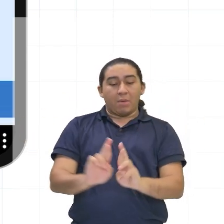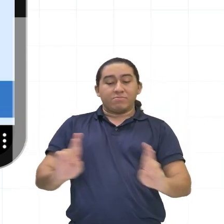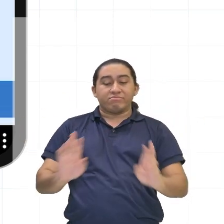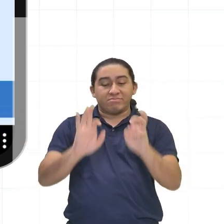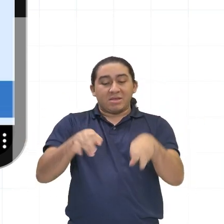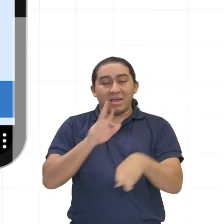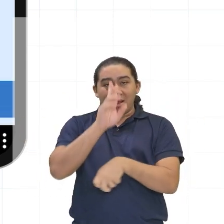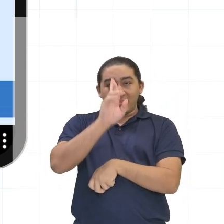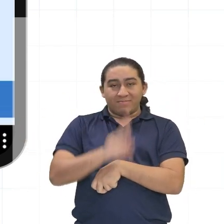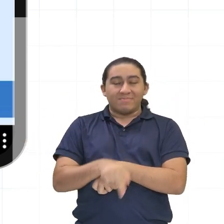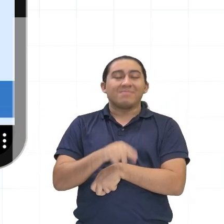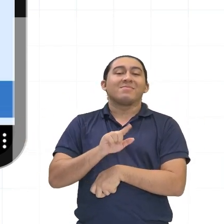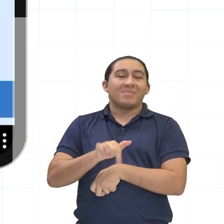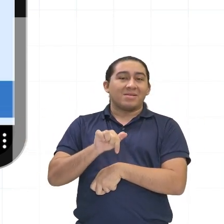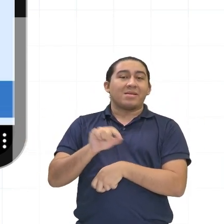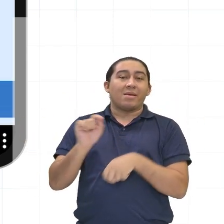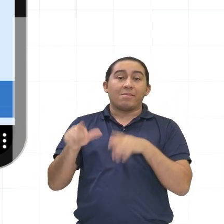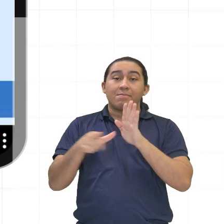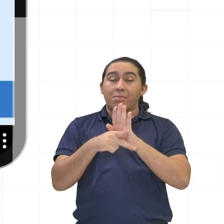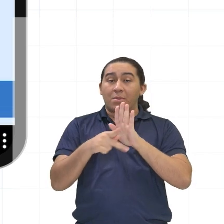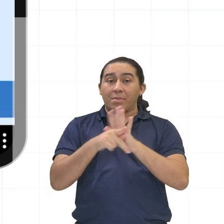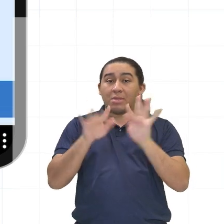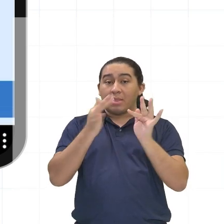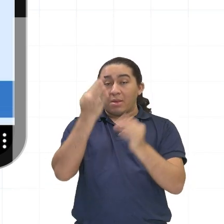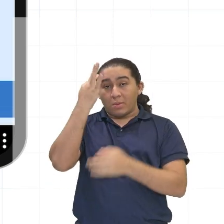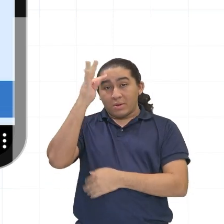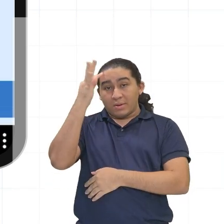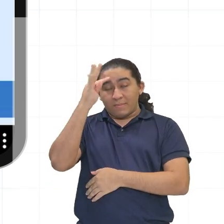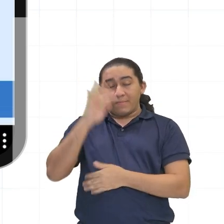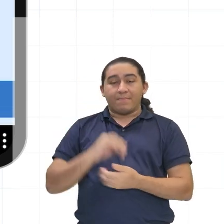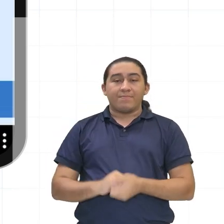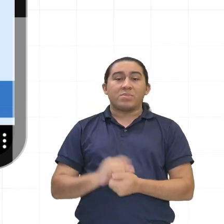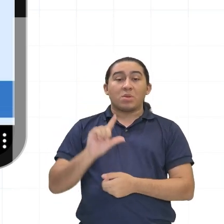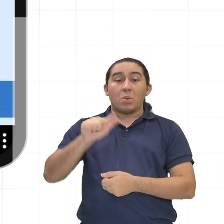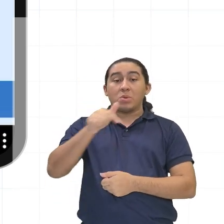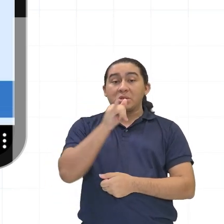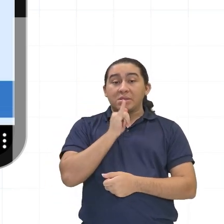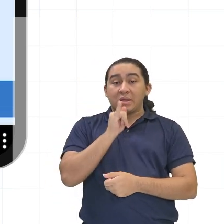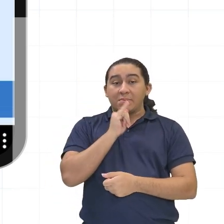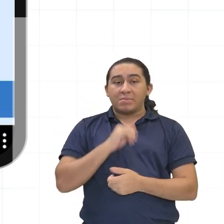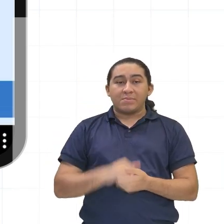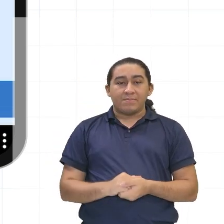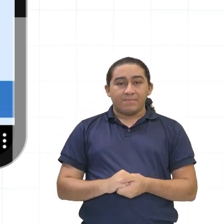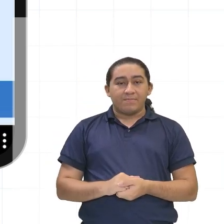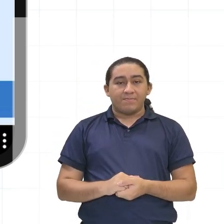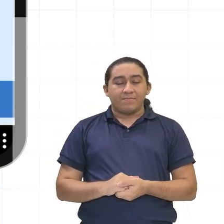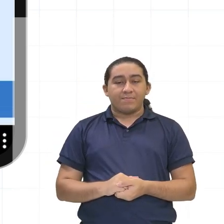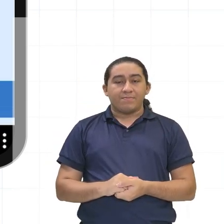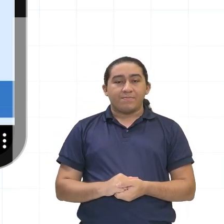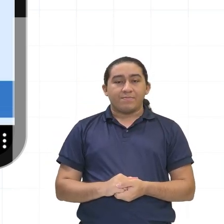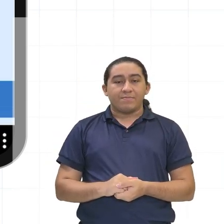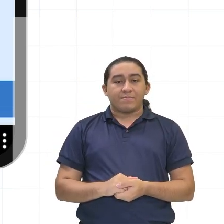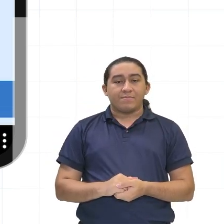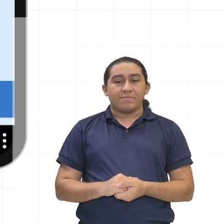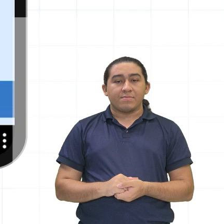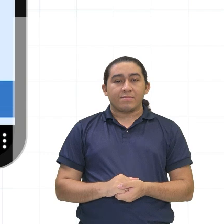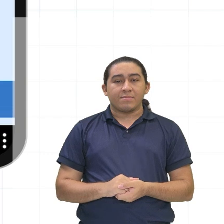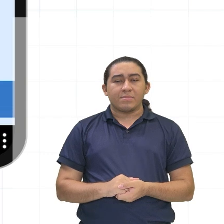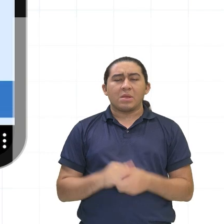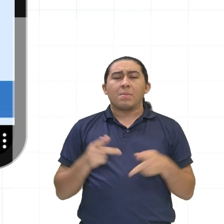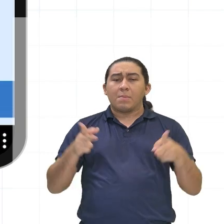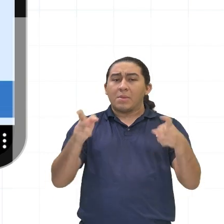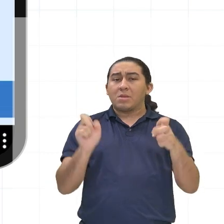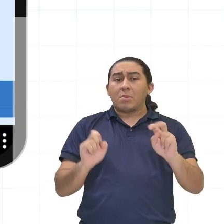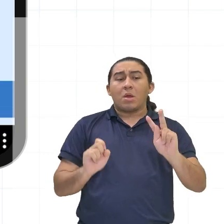Lavoisier, tá? Vamos pegar outro exemplo. Vou colocar 1 em todos. E aí você consegue ver que o